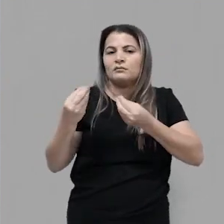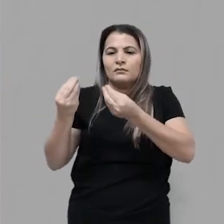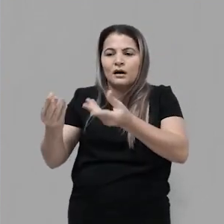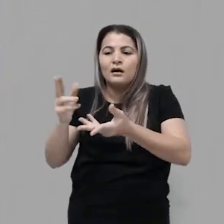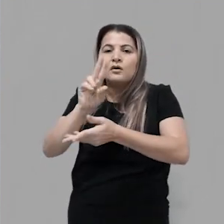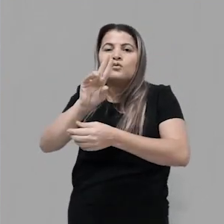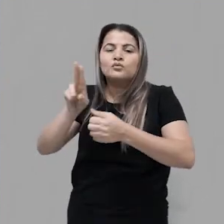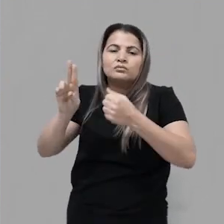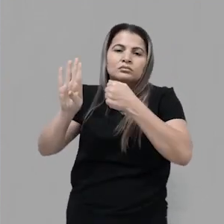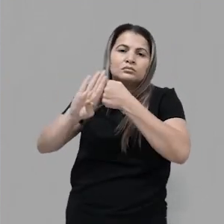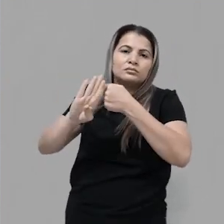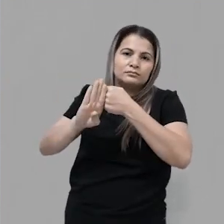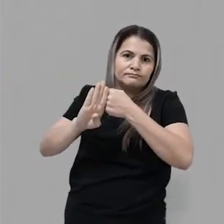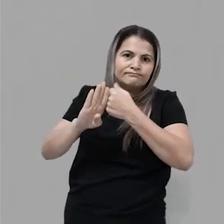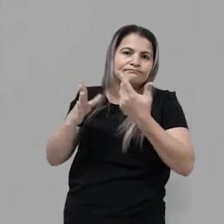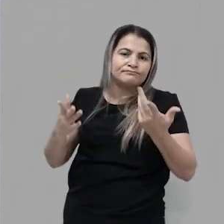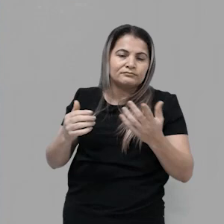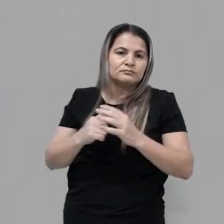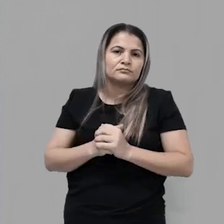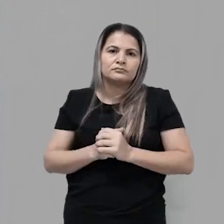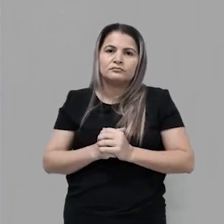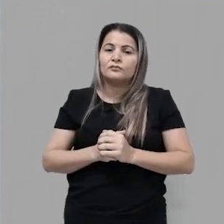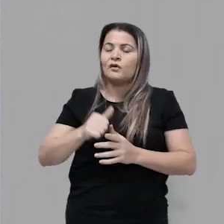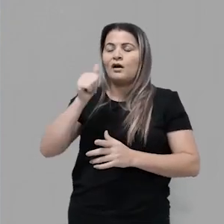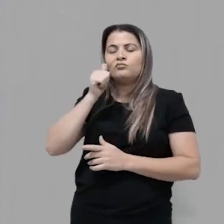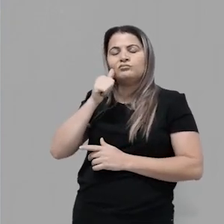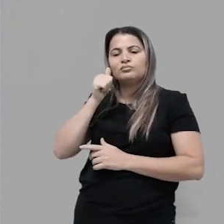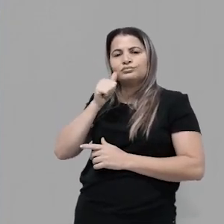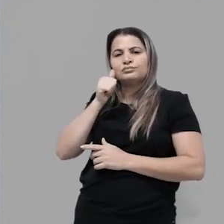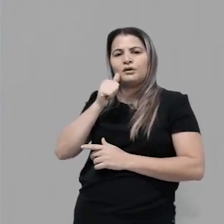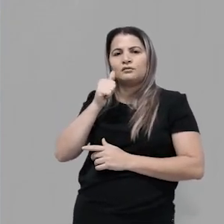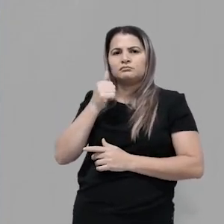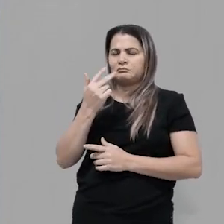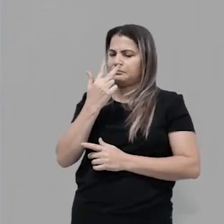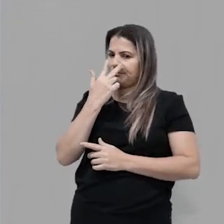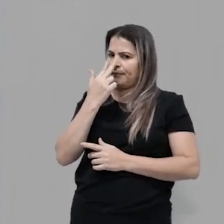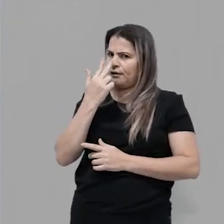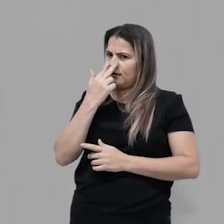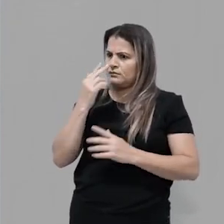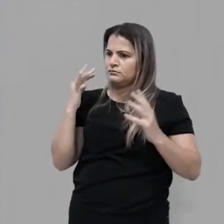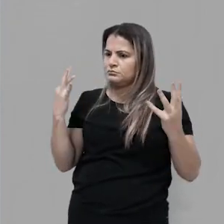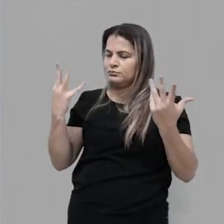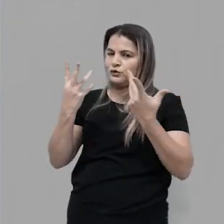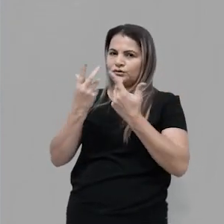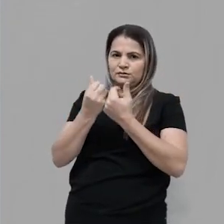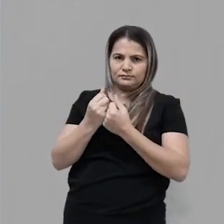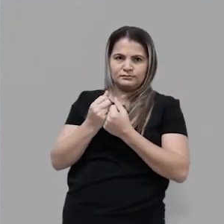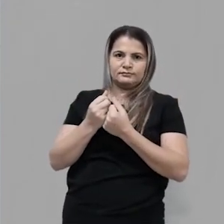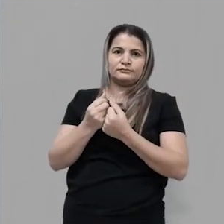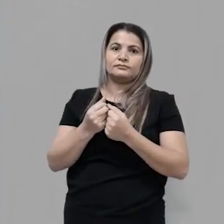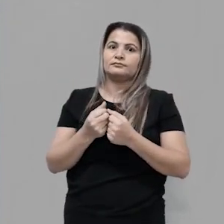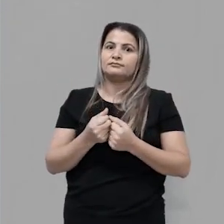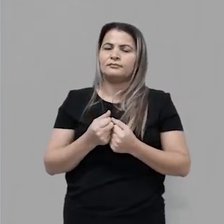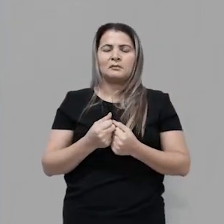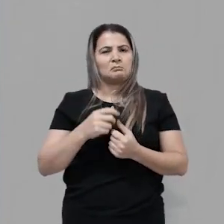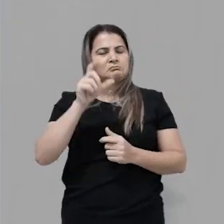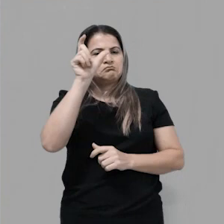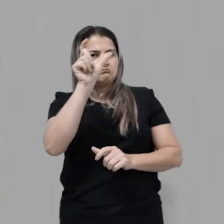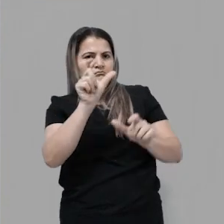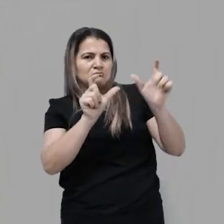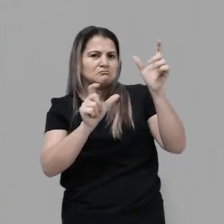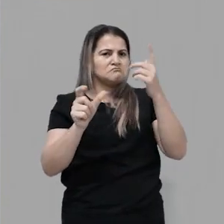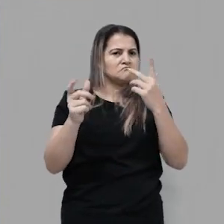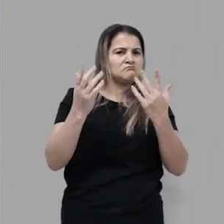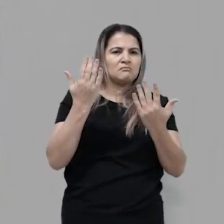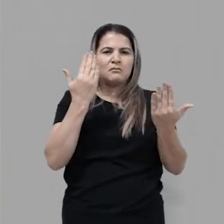The woman looks beautiful. A mulher se parece bonita. Tá? O visual dela,